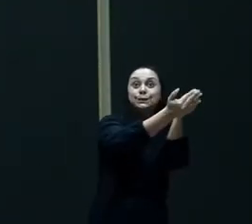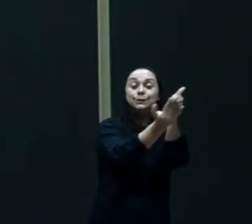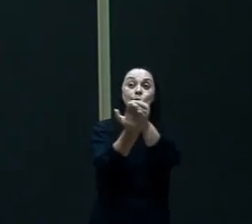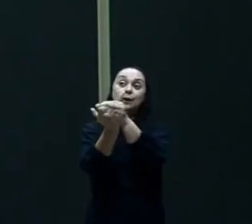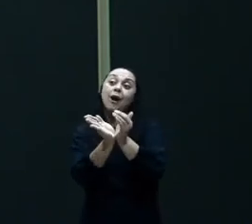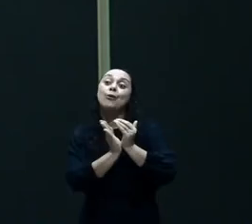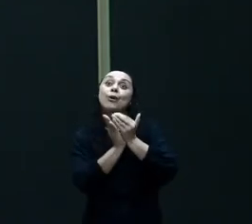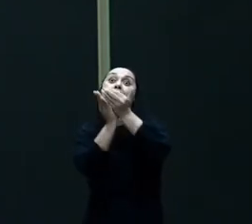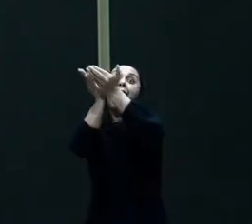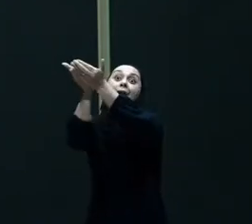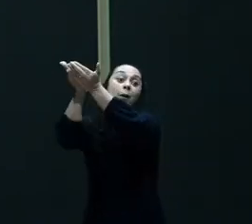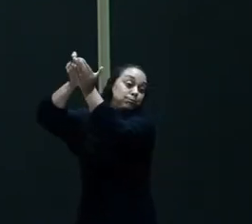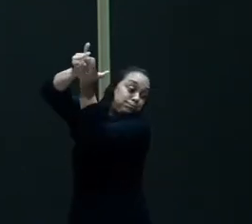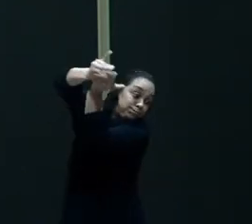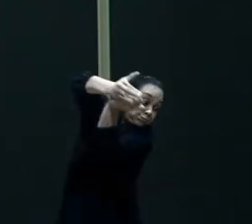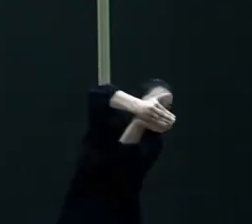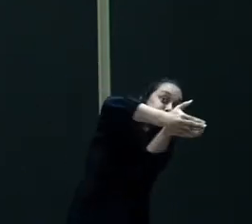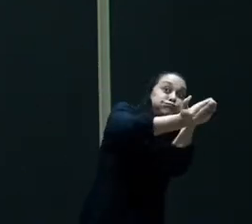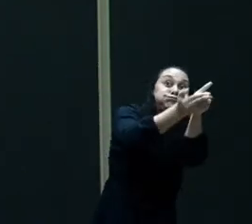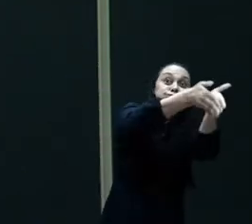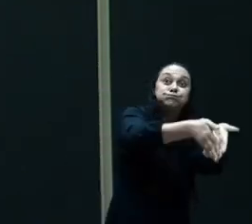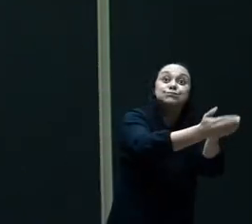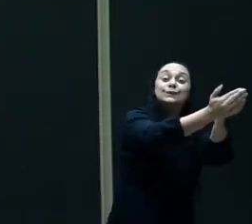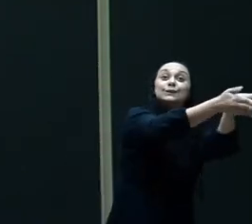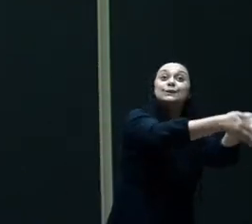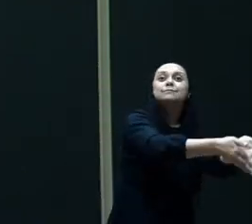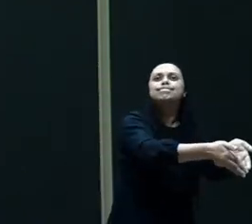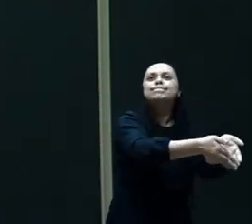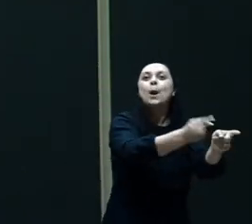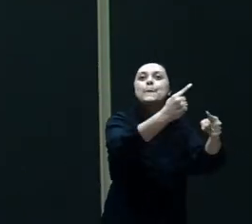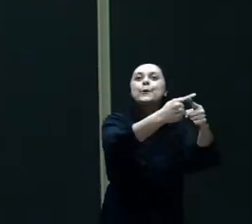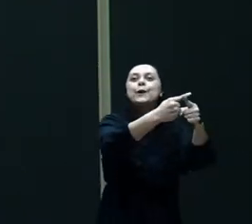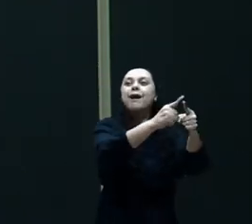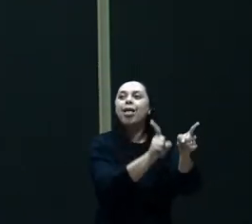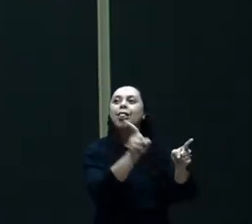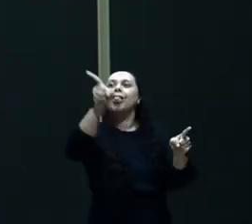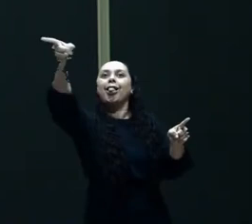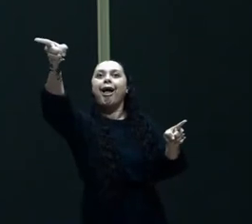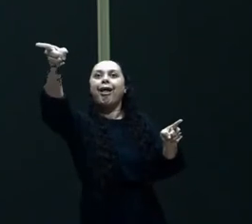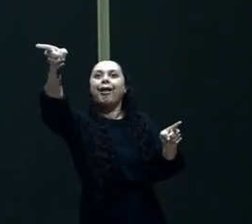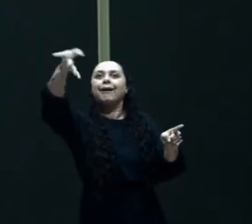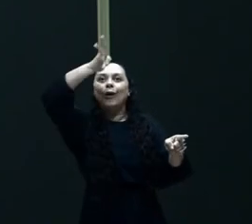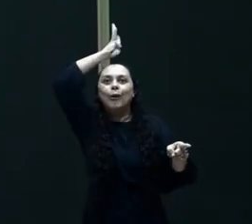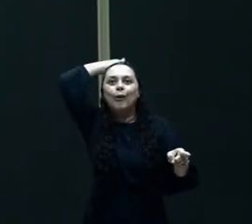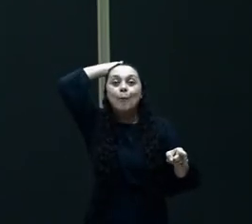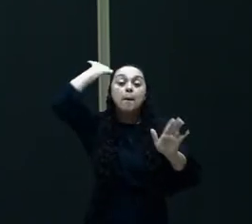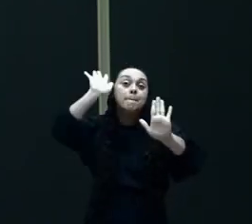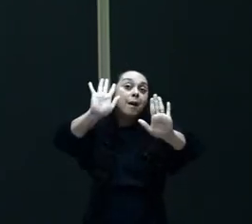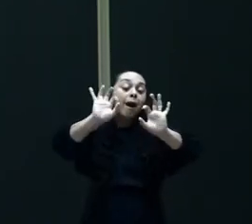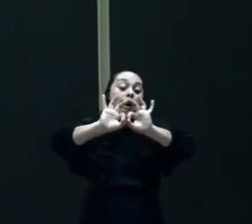contrário o caminho da Promessa nem sempre vai ser com brisa